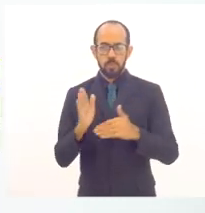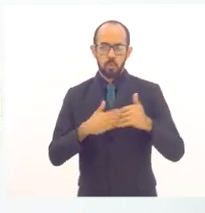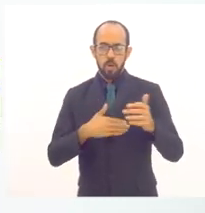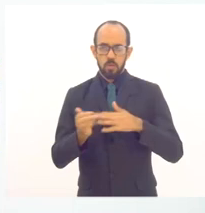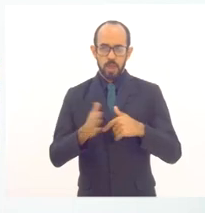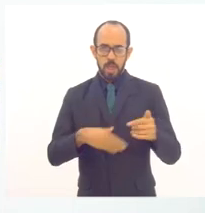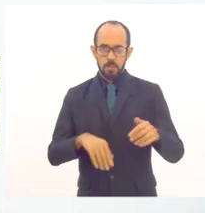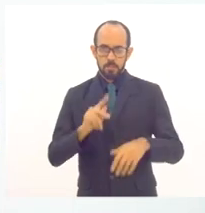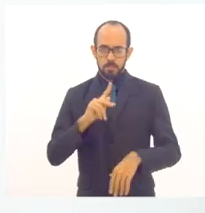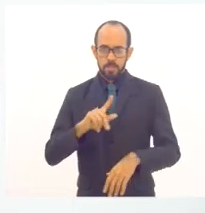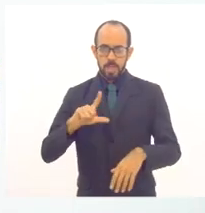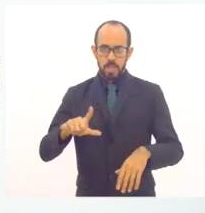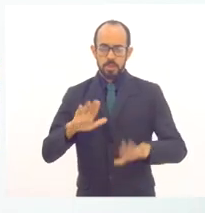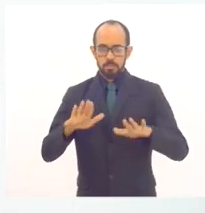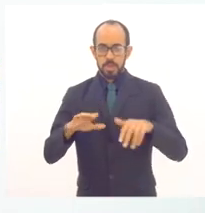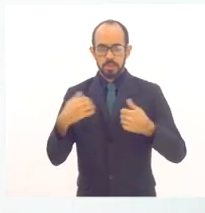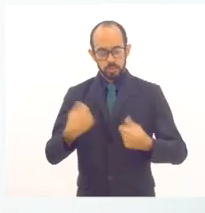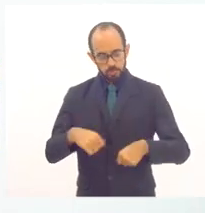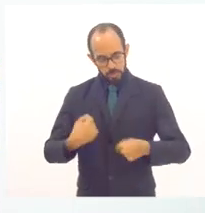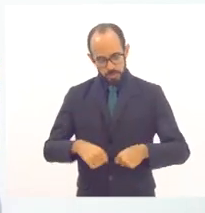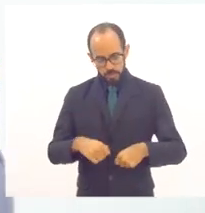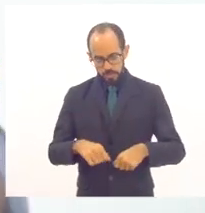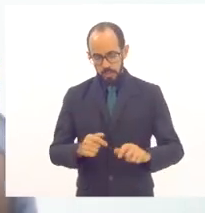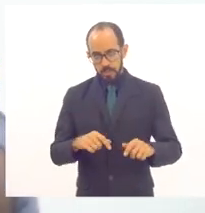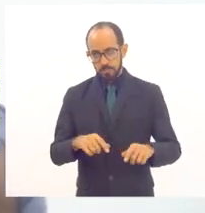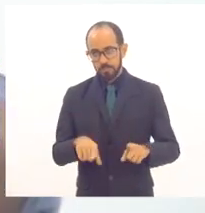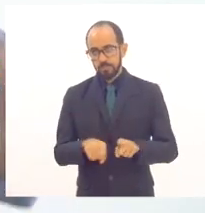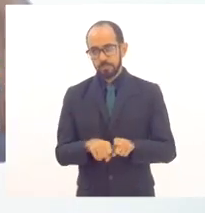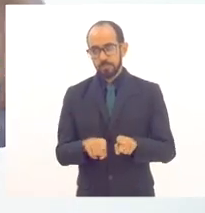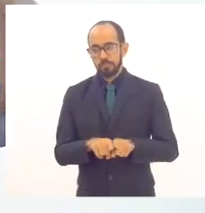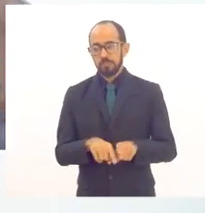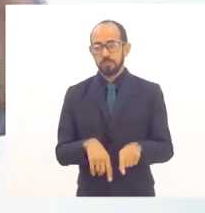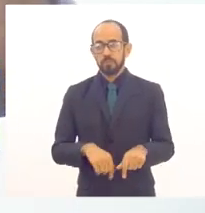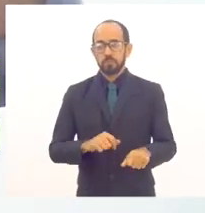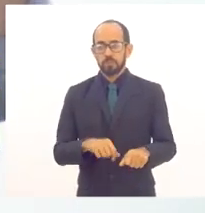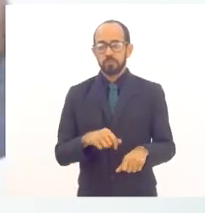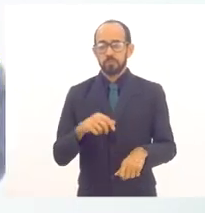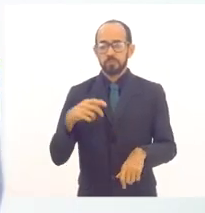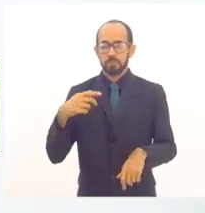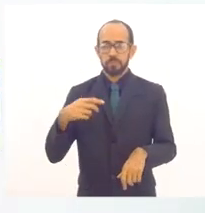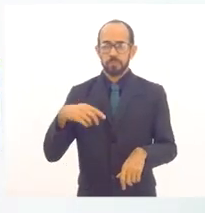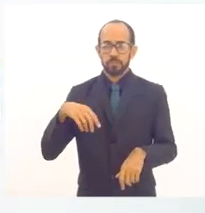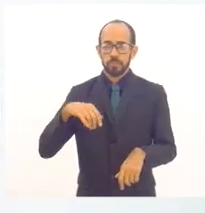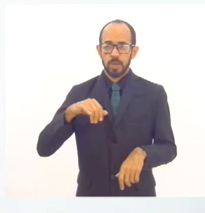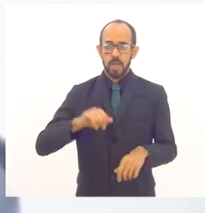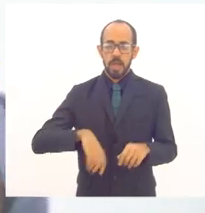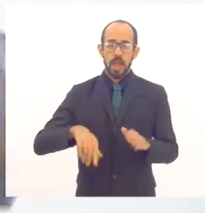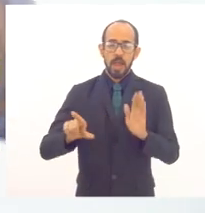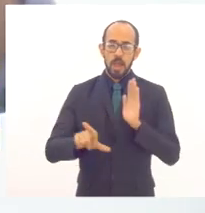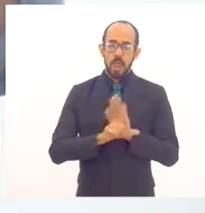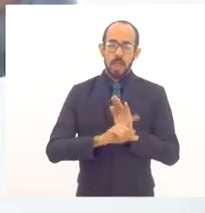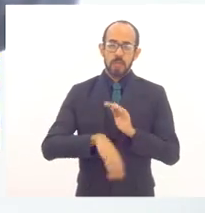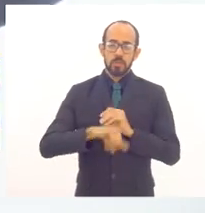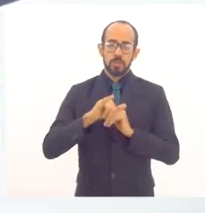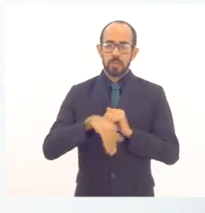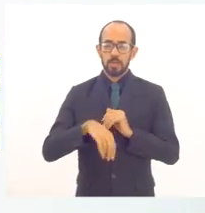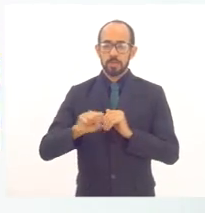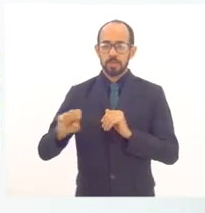Mas é um projeto de lei necessário, né? A lei da Previdência Social foi mudada para tirar vários direitos, ninguém reclamou. A lei da